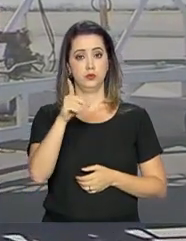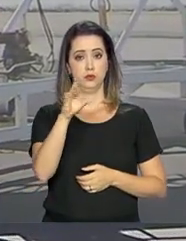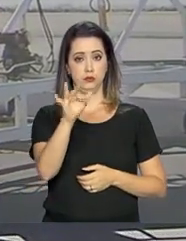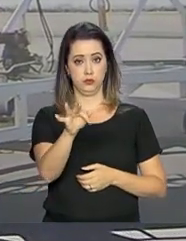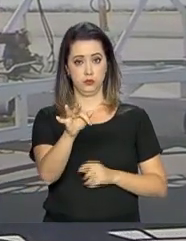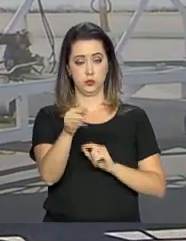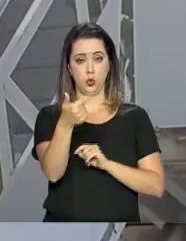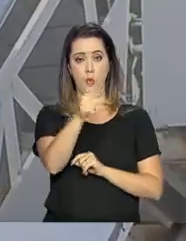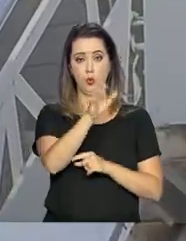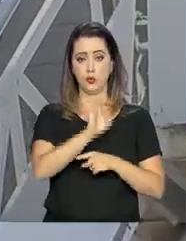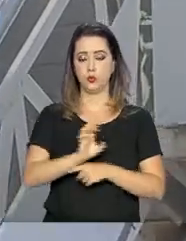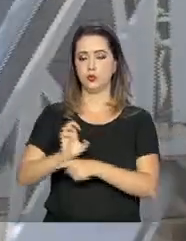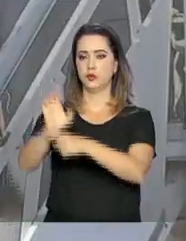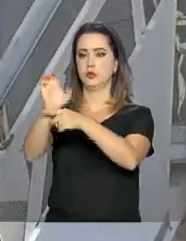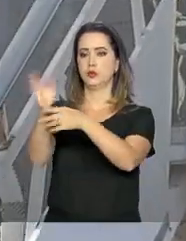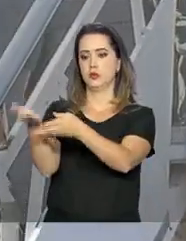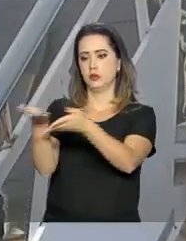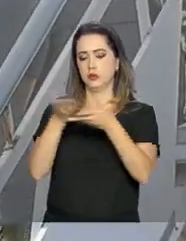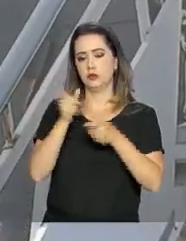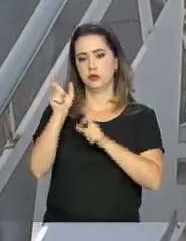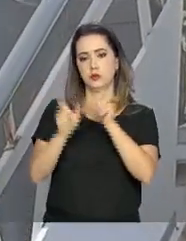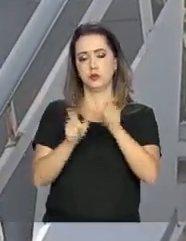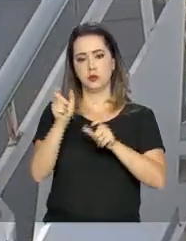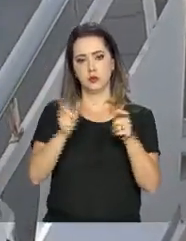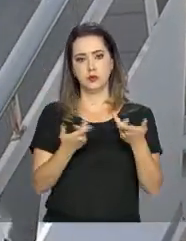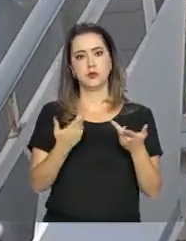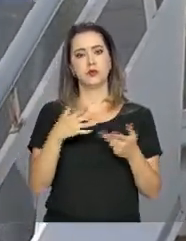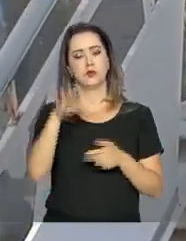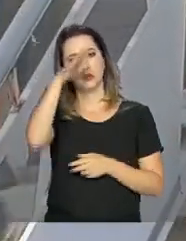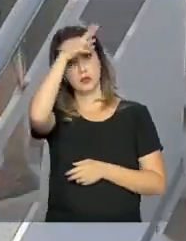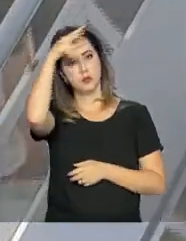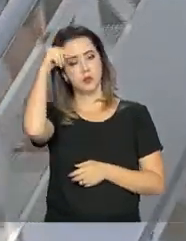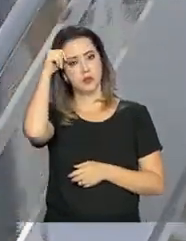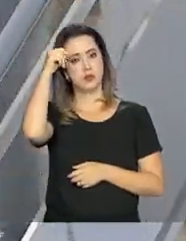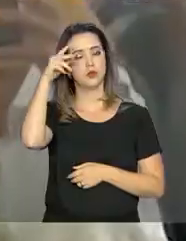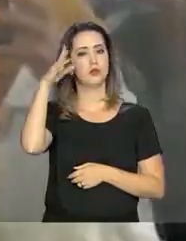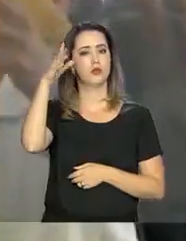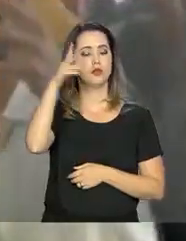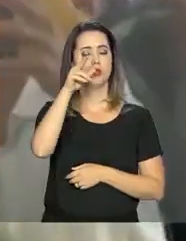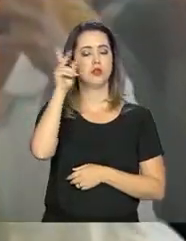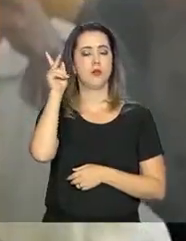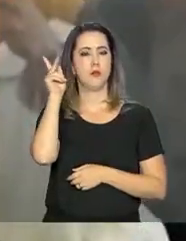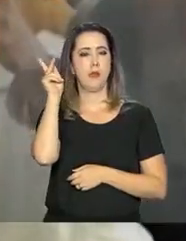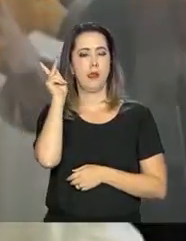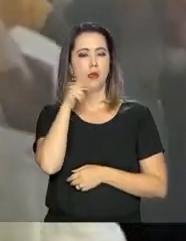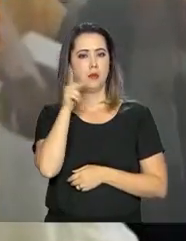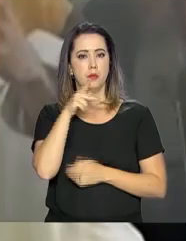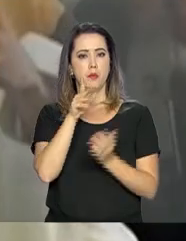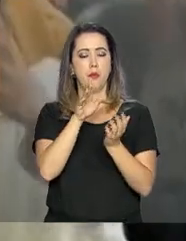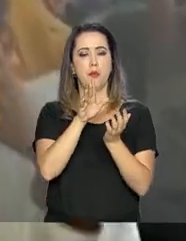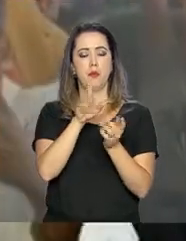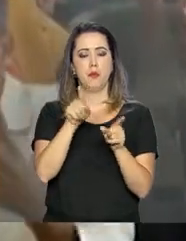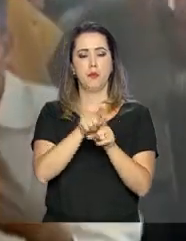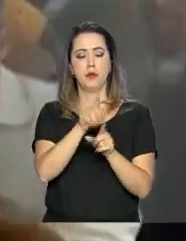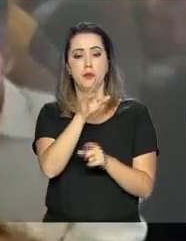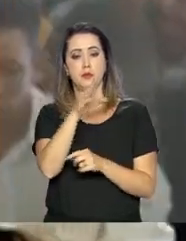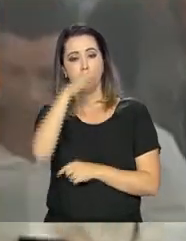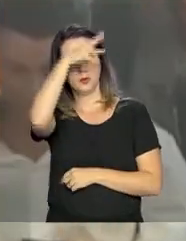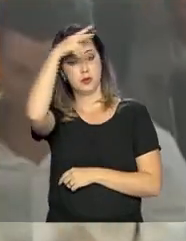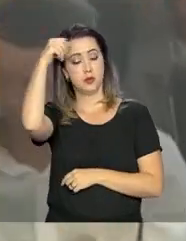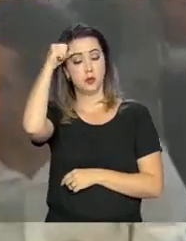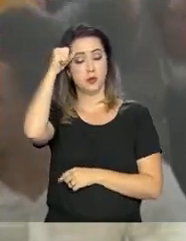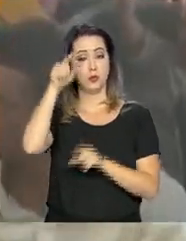diversos estados receberão venezuelanos como amazonas paraíba mato grosso são paulo e rio de janeiro